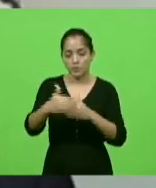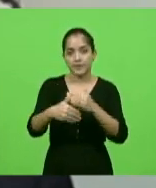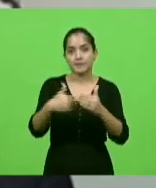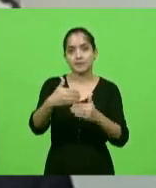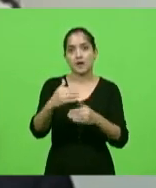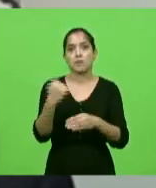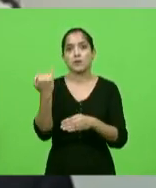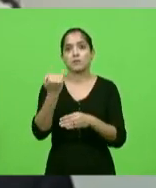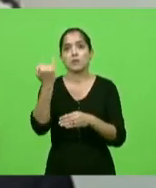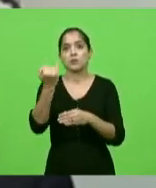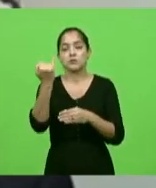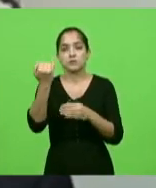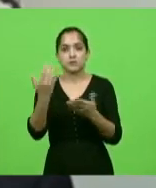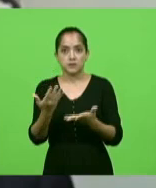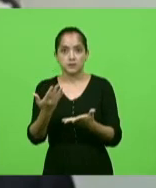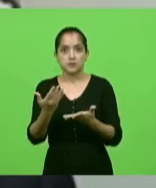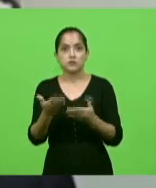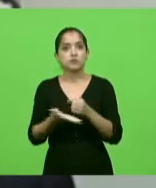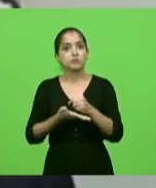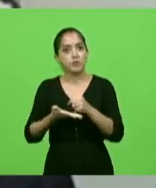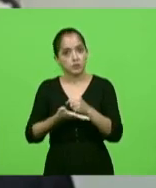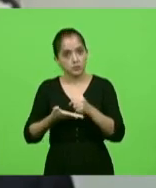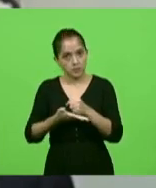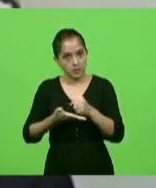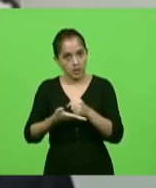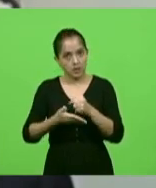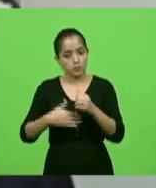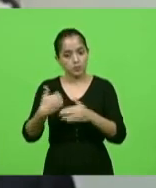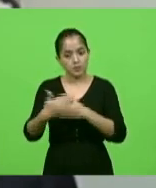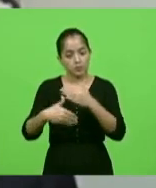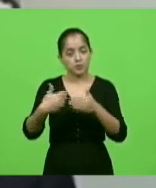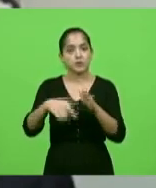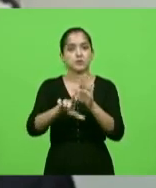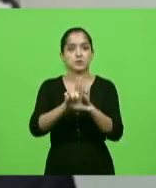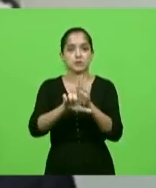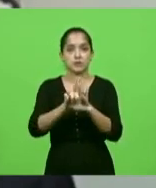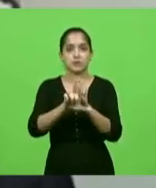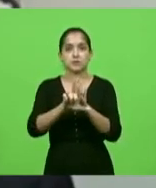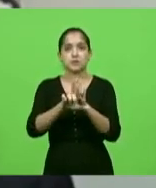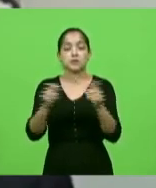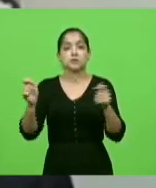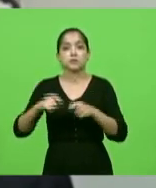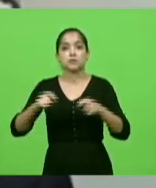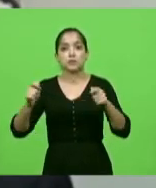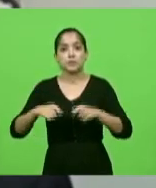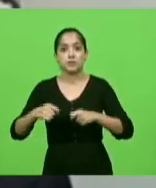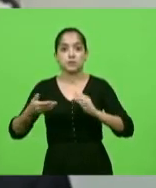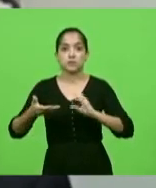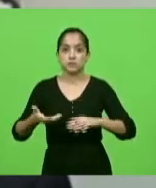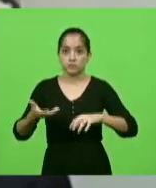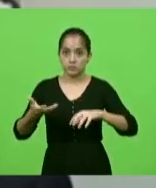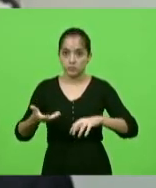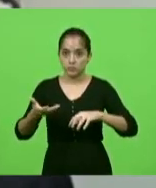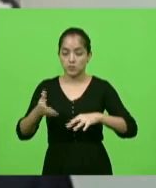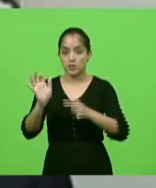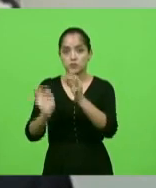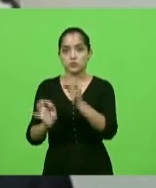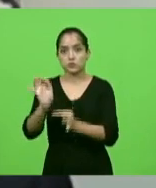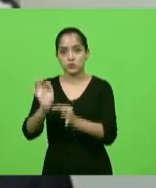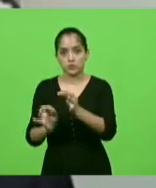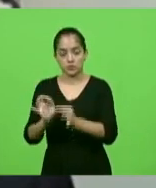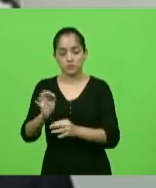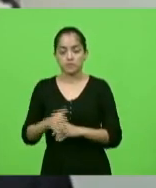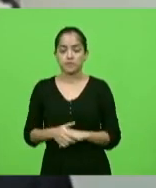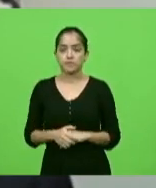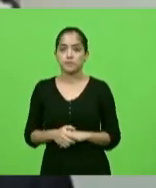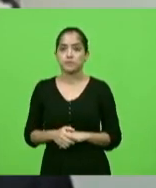essenciais ao exercício pleno e pautado pelo devido processo legal da competência do Senado processar e julgar o